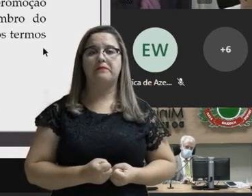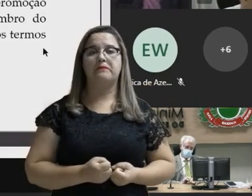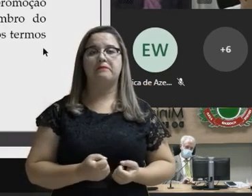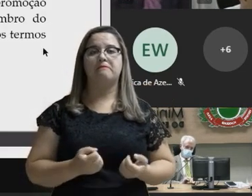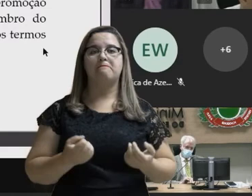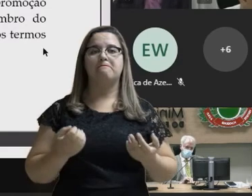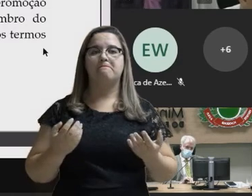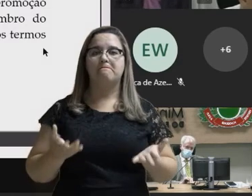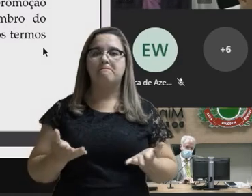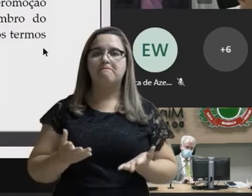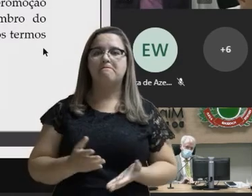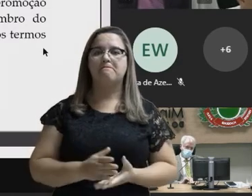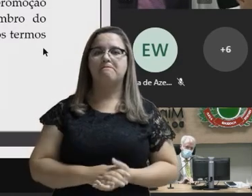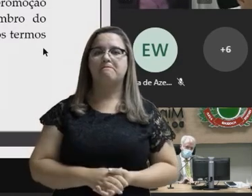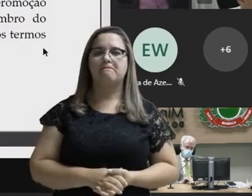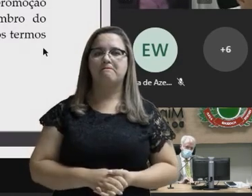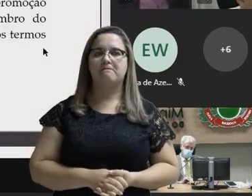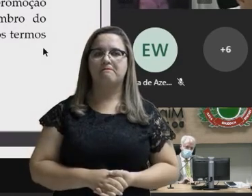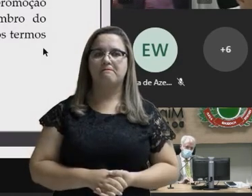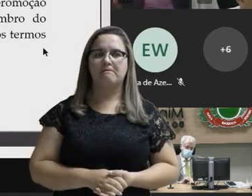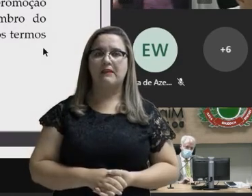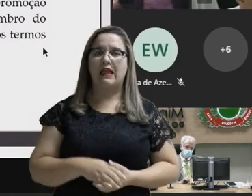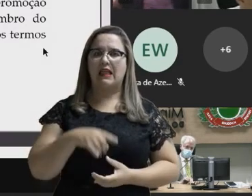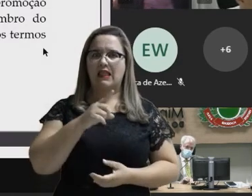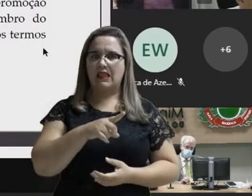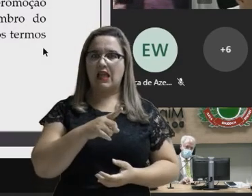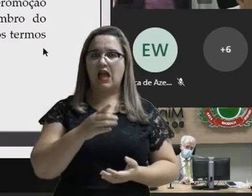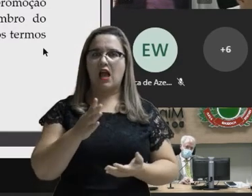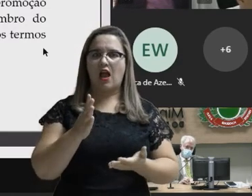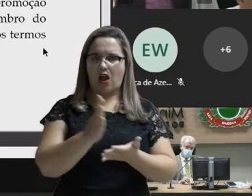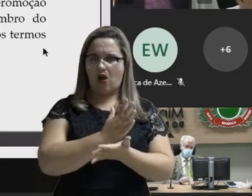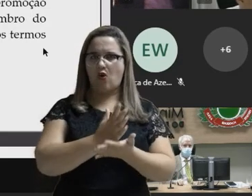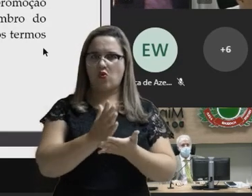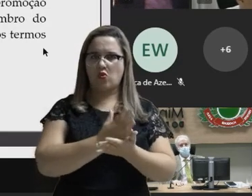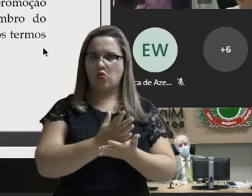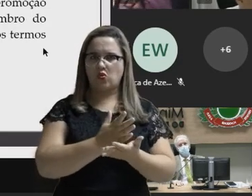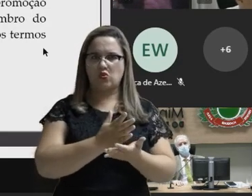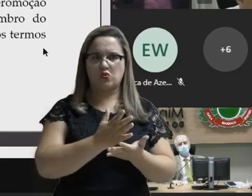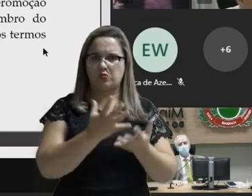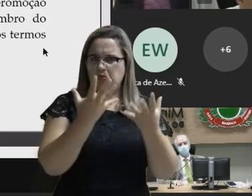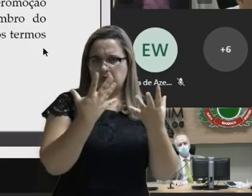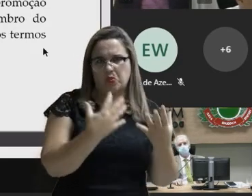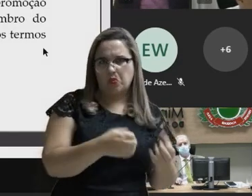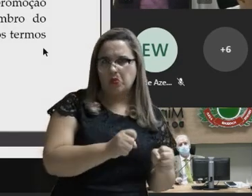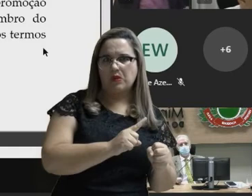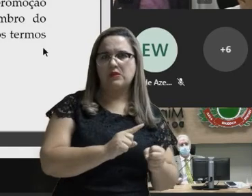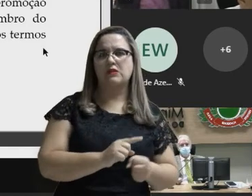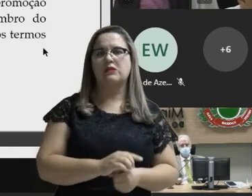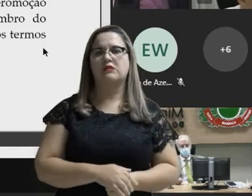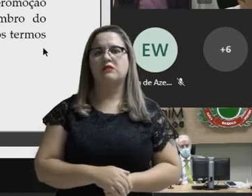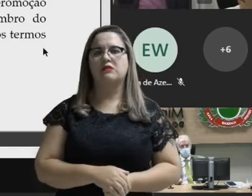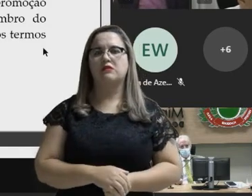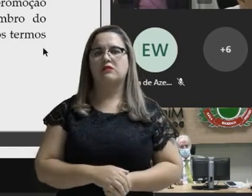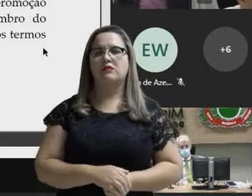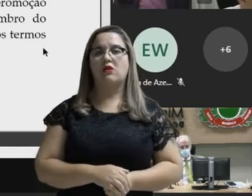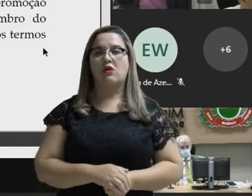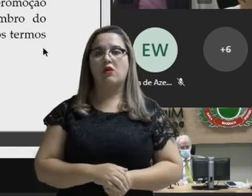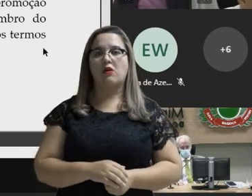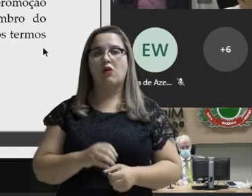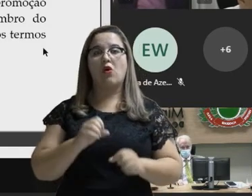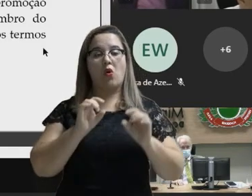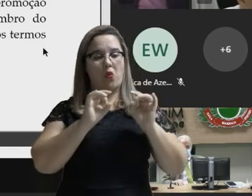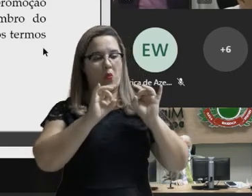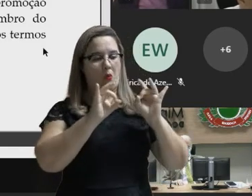ainda, dentro da recusa do senhor Amarildo, que é o sócio da empresa, em celebrar o termo de ajustamento de conduta ou cumprir